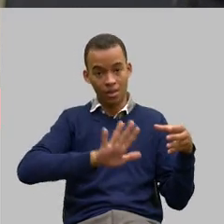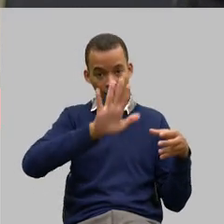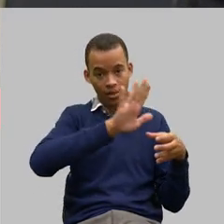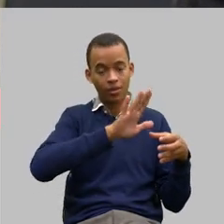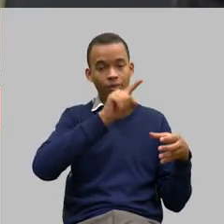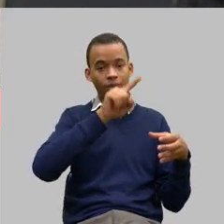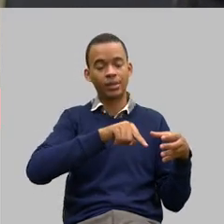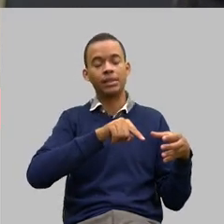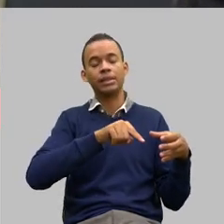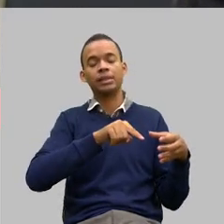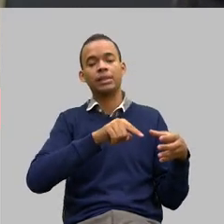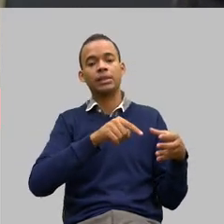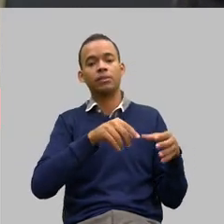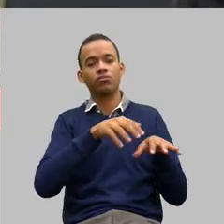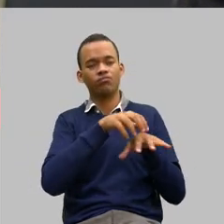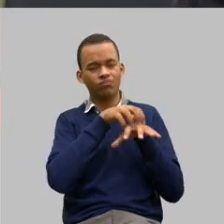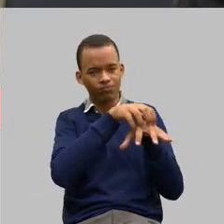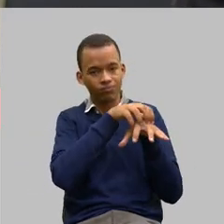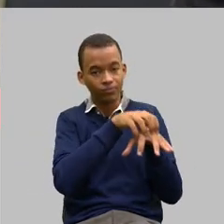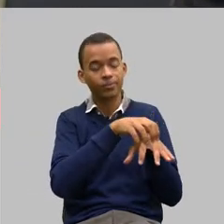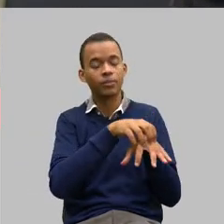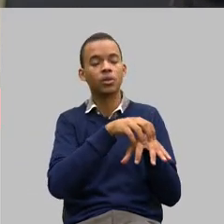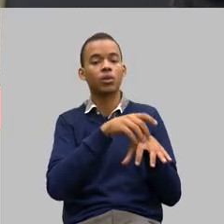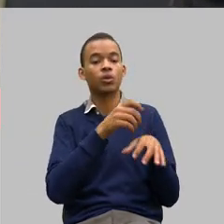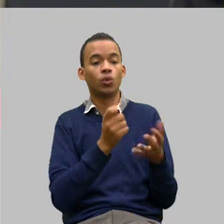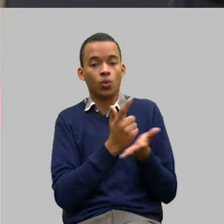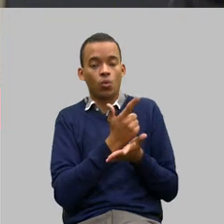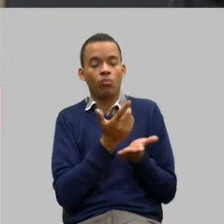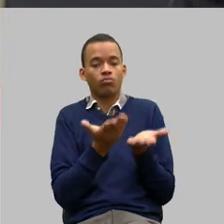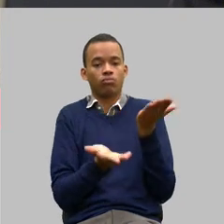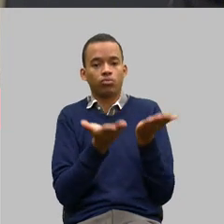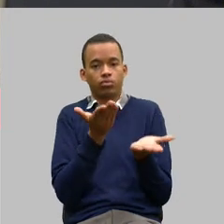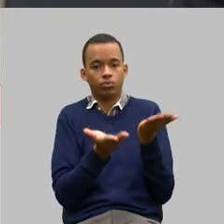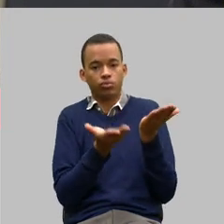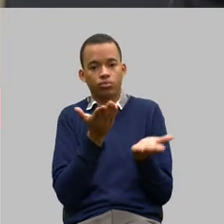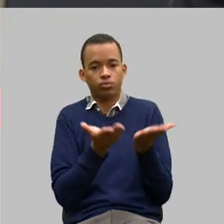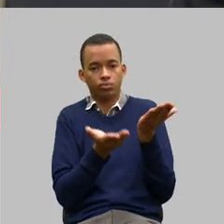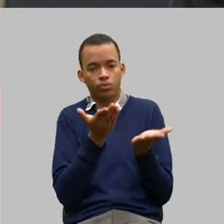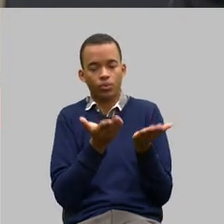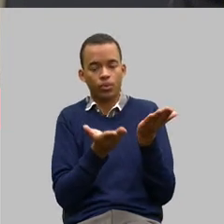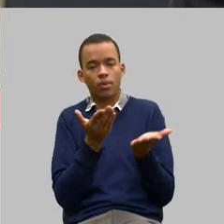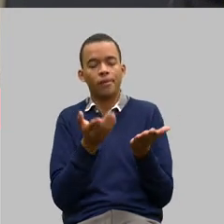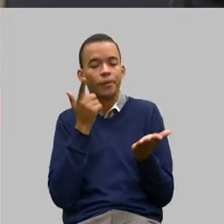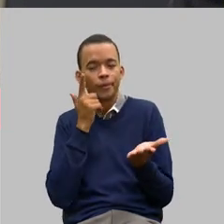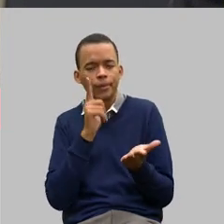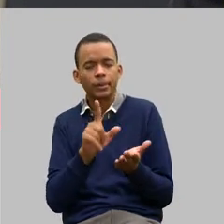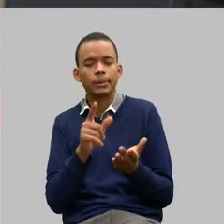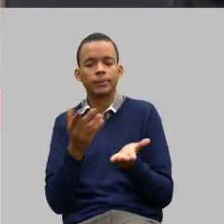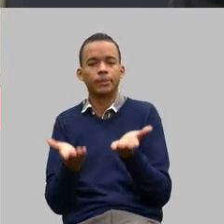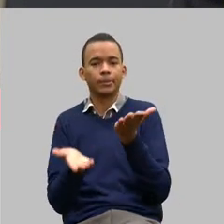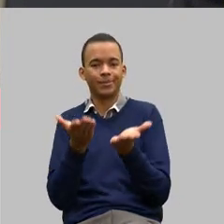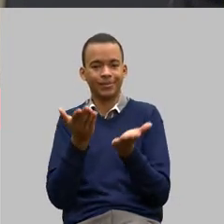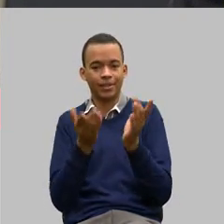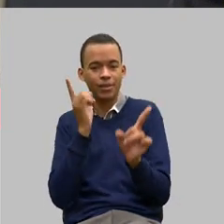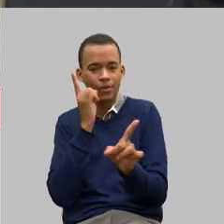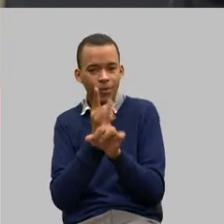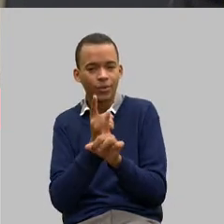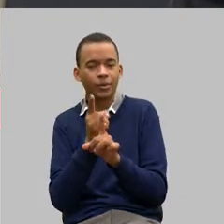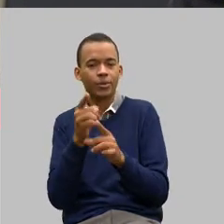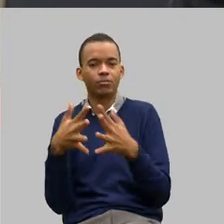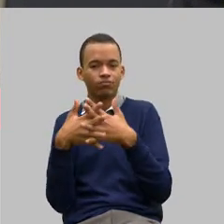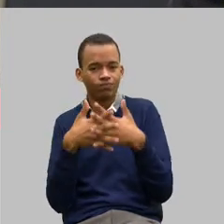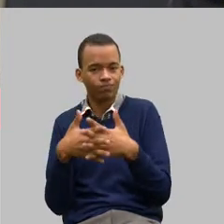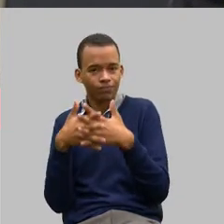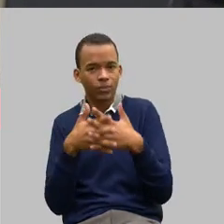pesagem e movimento né termo técnico hs wiim Isso vai ser uma revolução porque aí você não tem né o o custo de ter